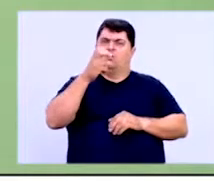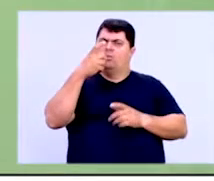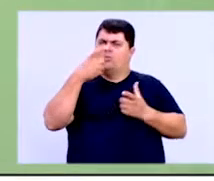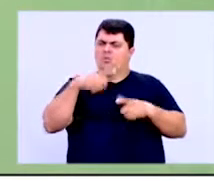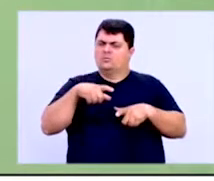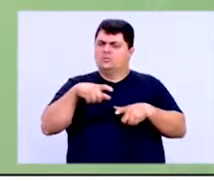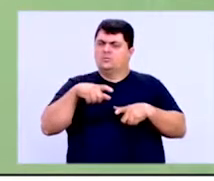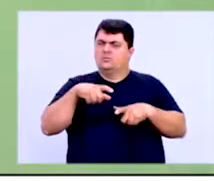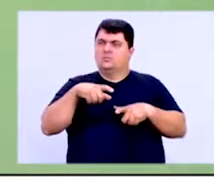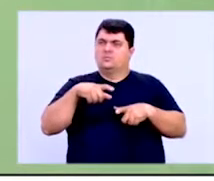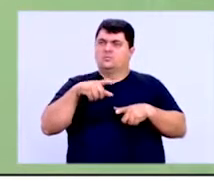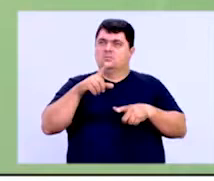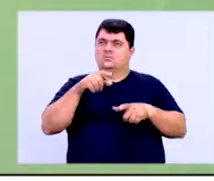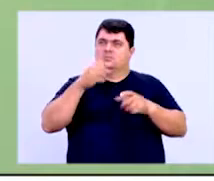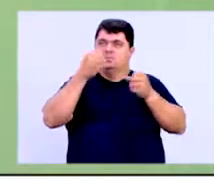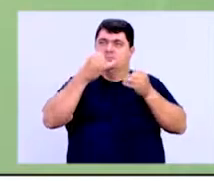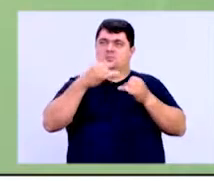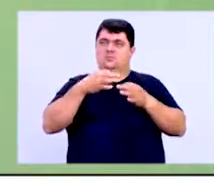esse? Olha aqui, ó.